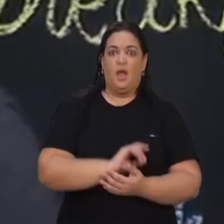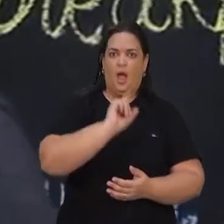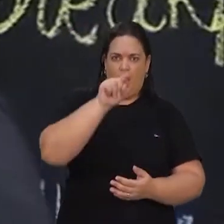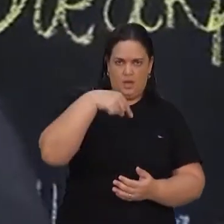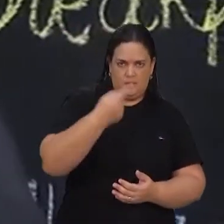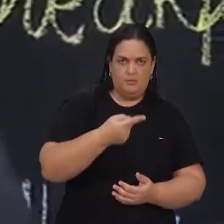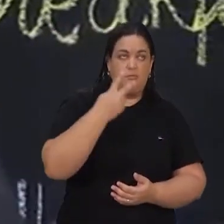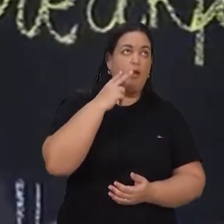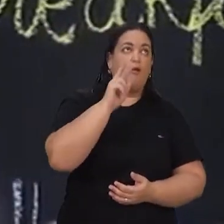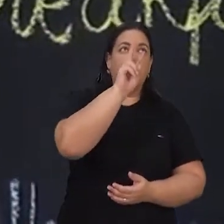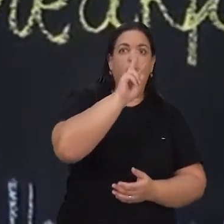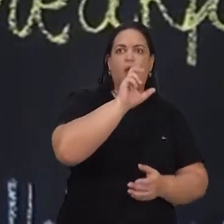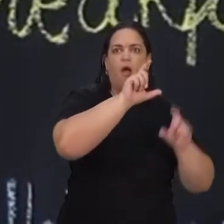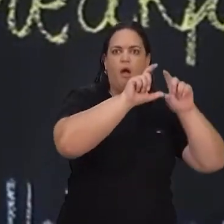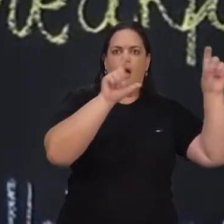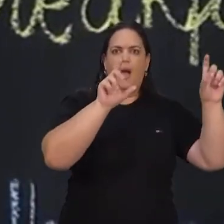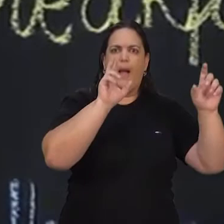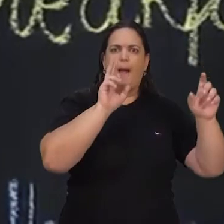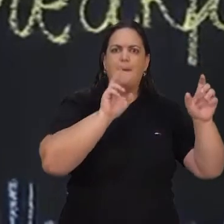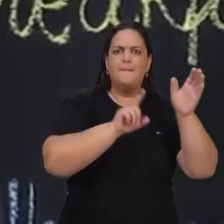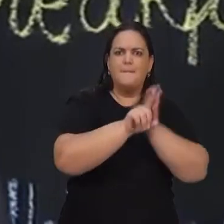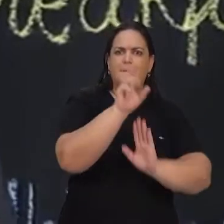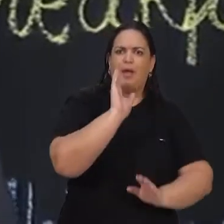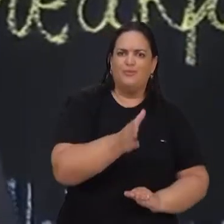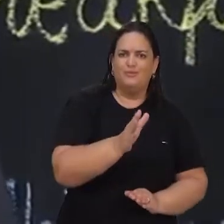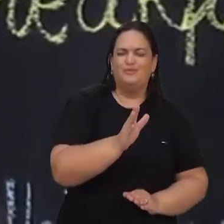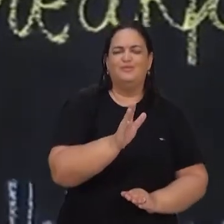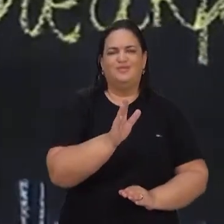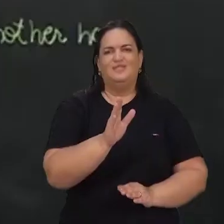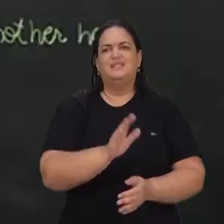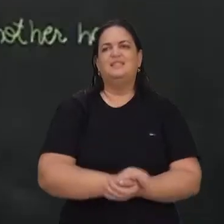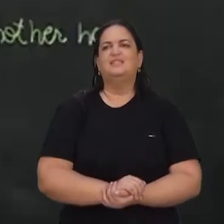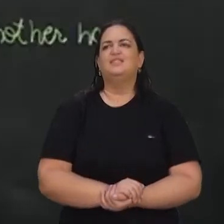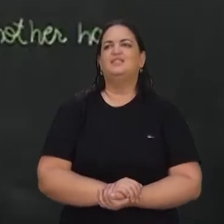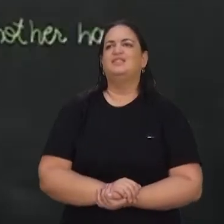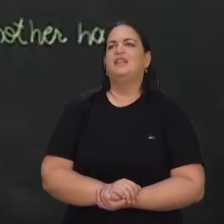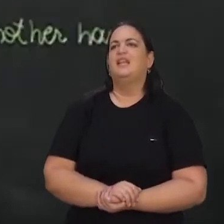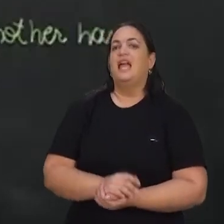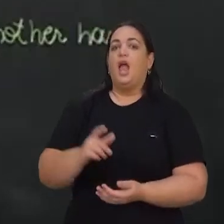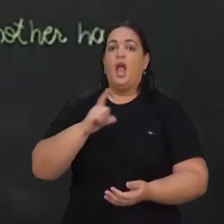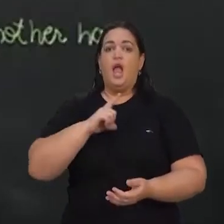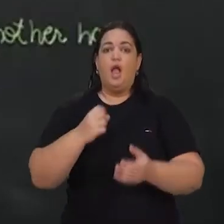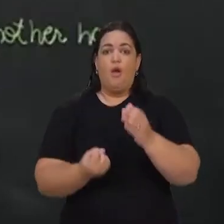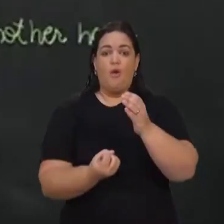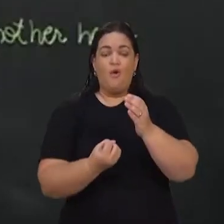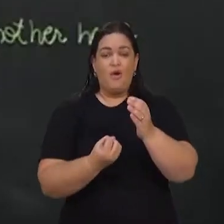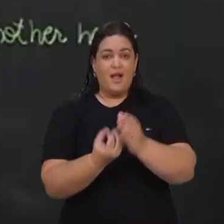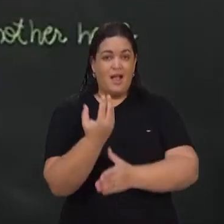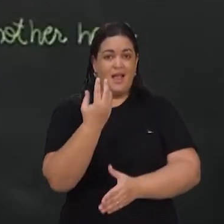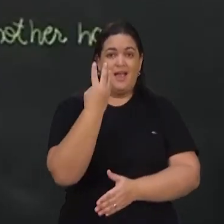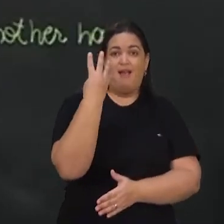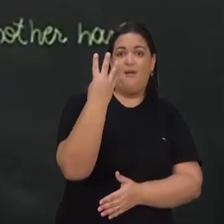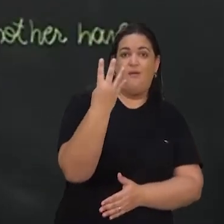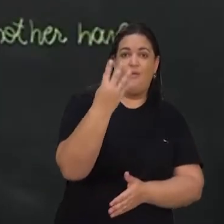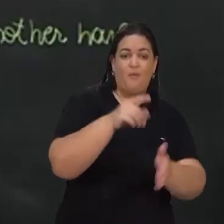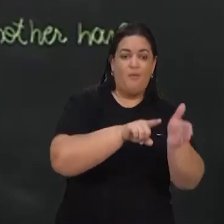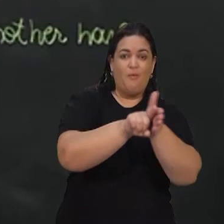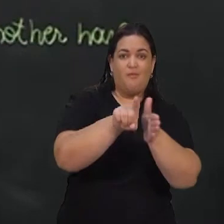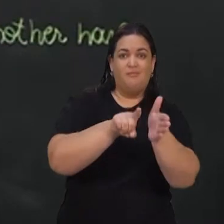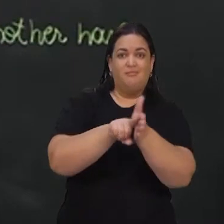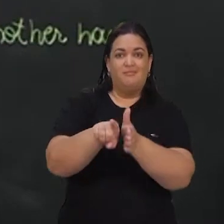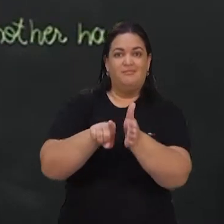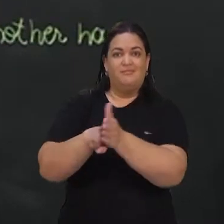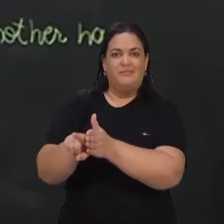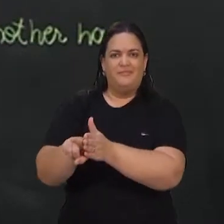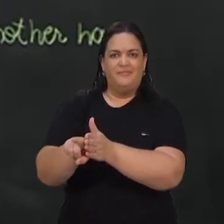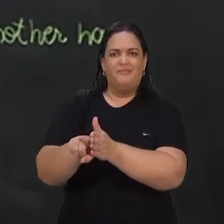viu como se falam as palavras aqui dos gráficos, eu trouxe 4 perguntas para a gente